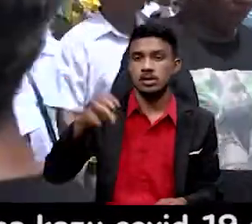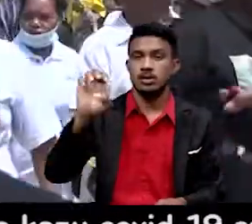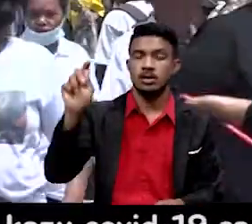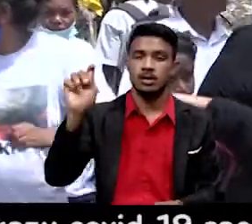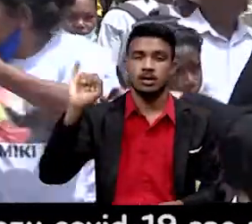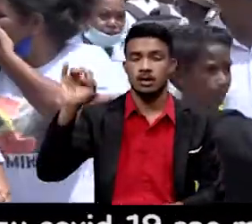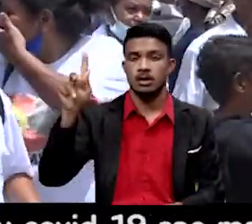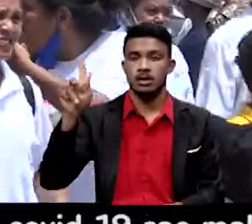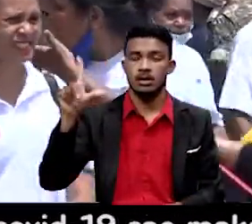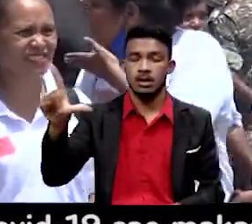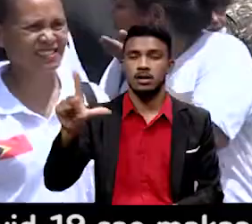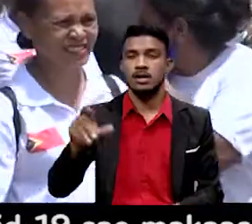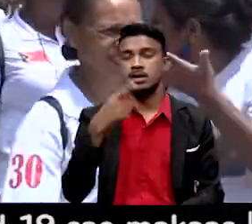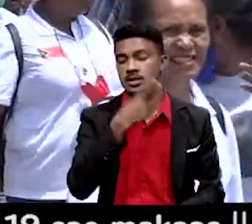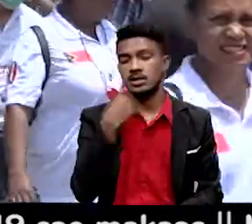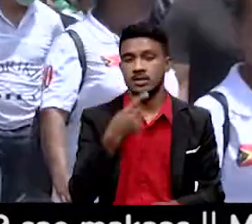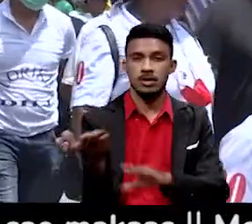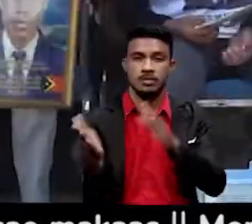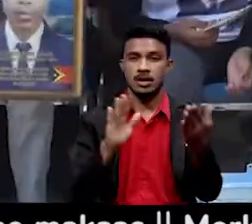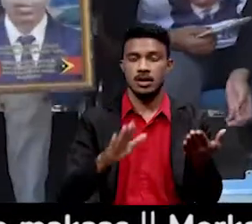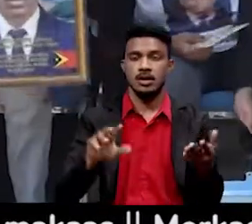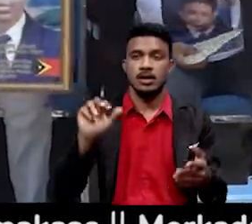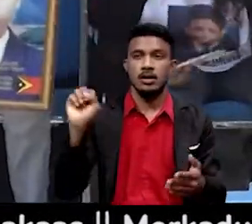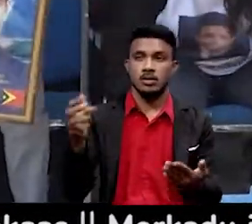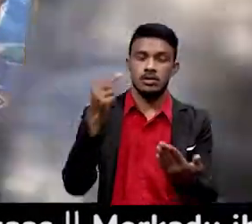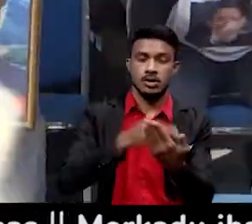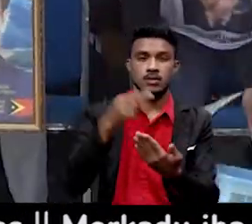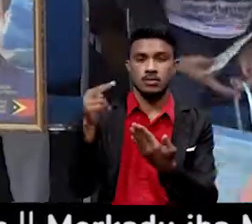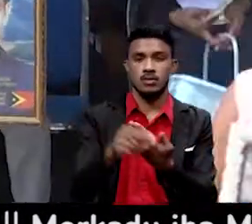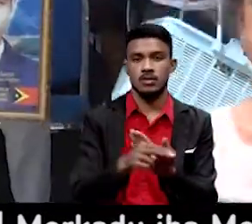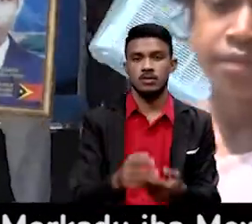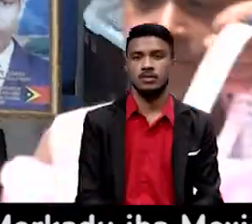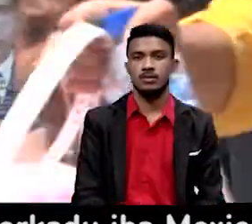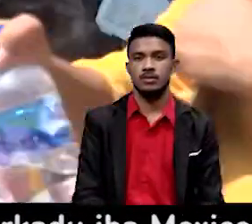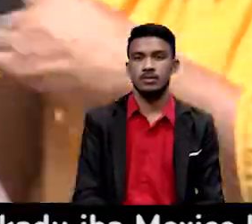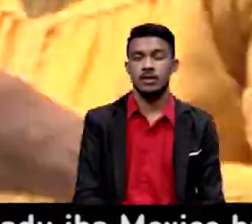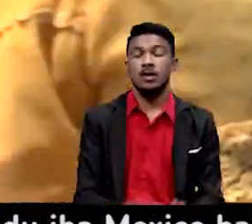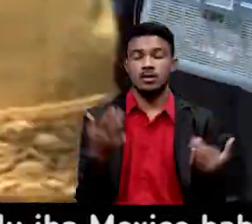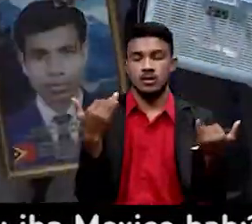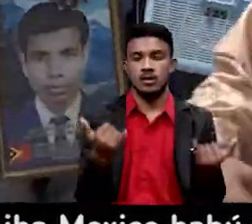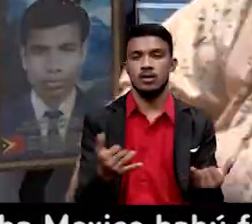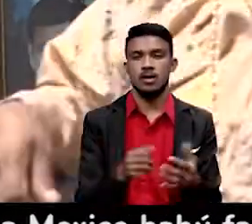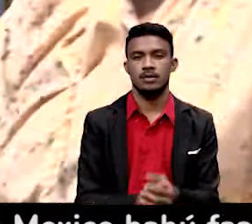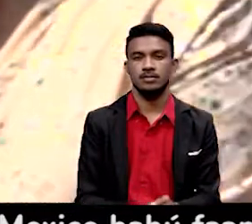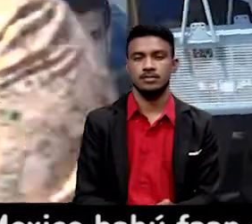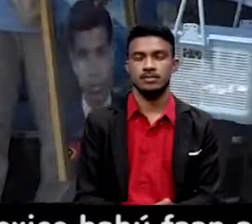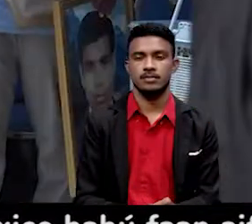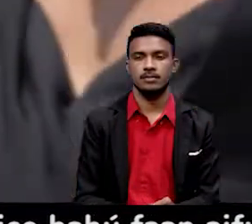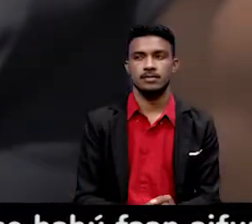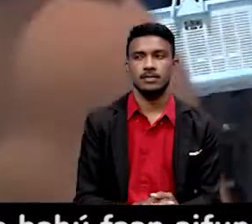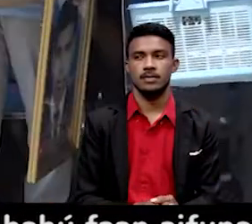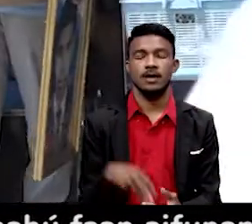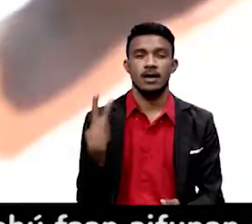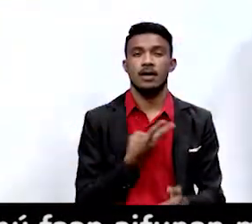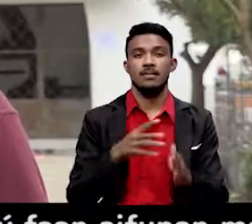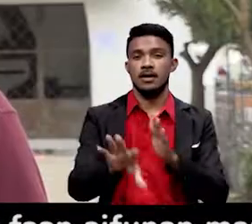2 de novembro. E em 2000 começou a registrar, e a sede hoje tinha. E estou agora, a minha